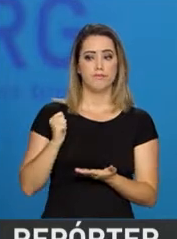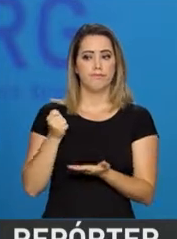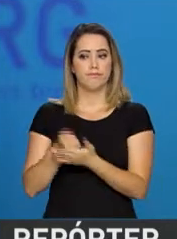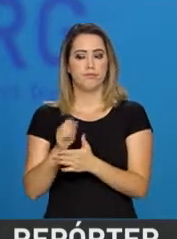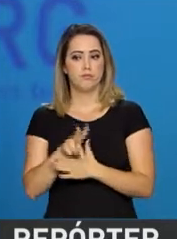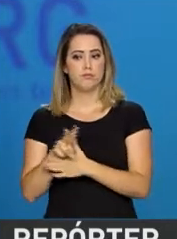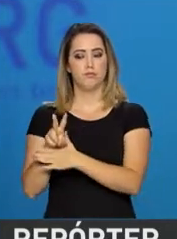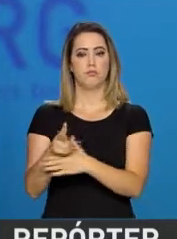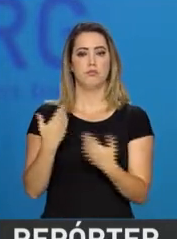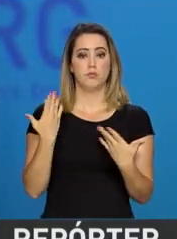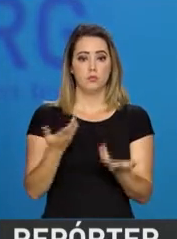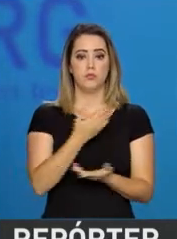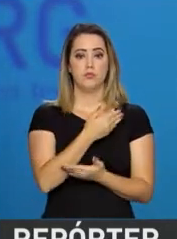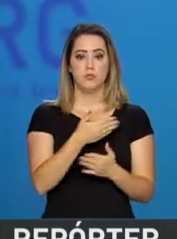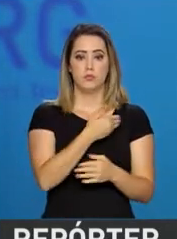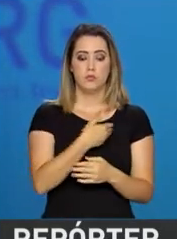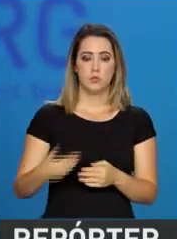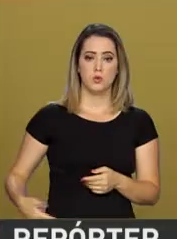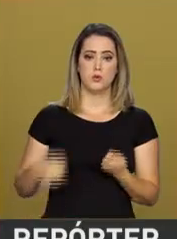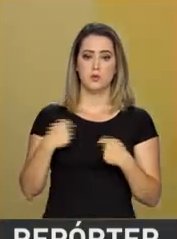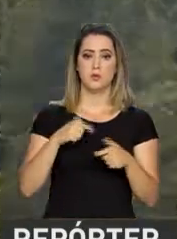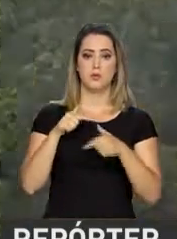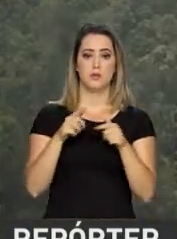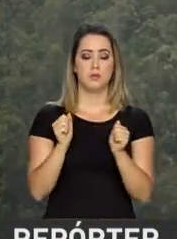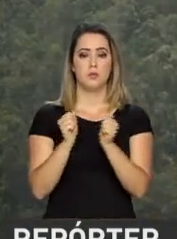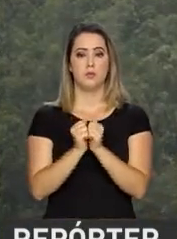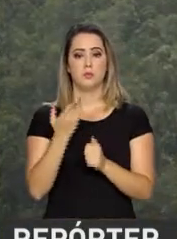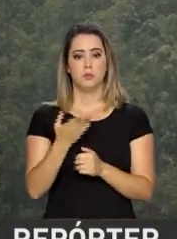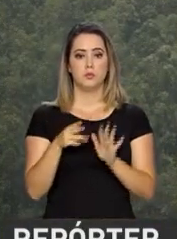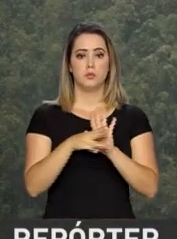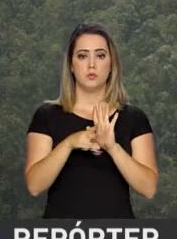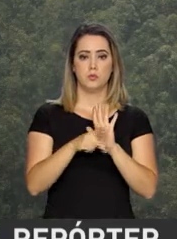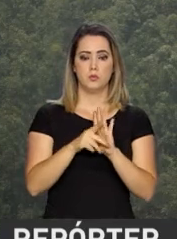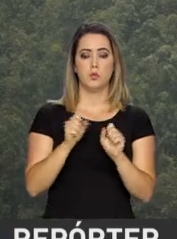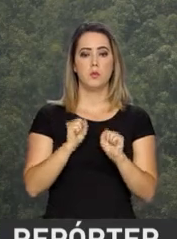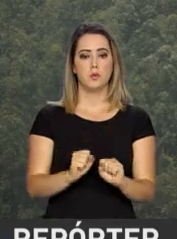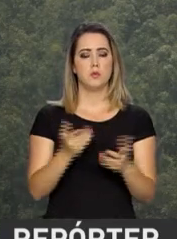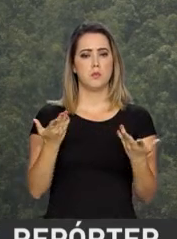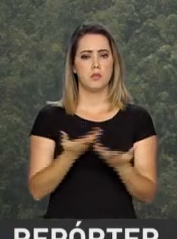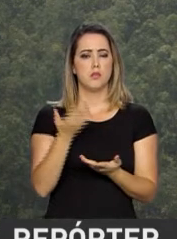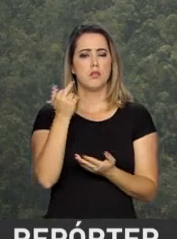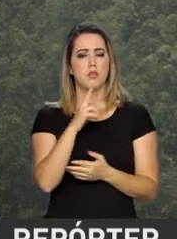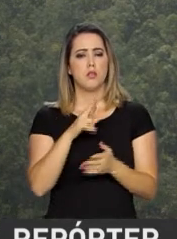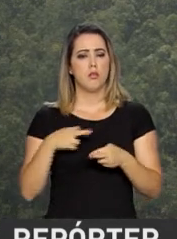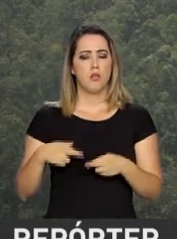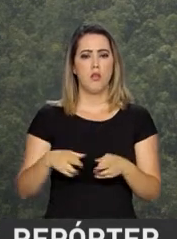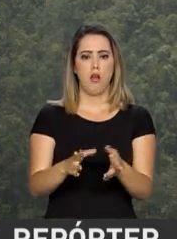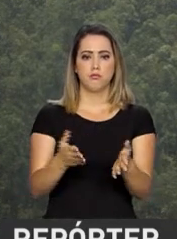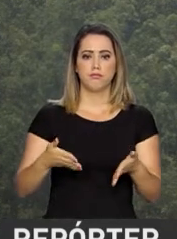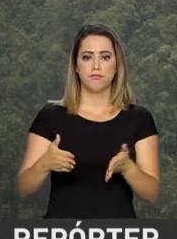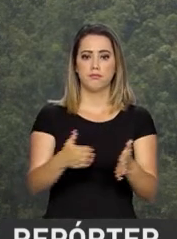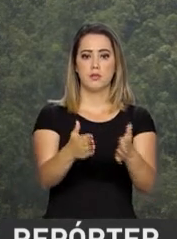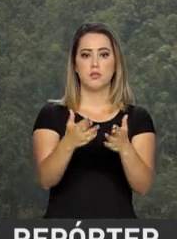estabeleceu. Então, o governo tem o dever de agir. A medida provisória vai permitir que as rodovias licitadas em 2013